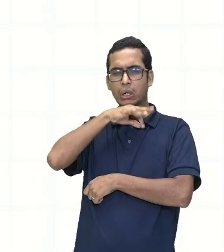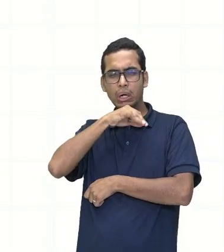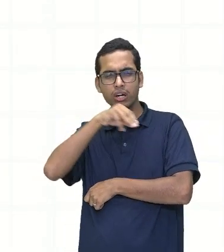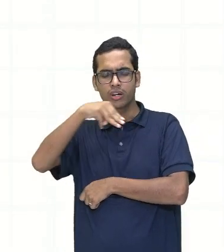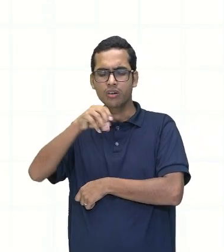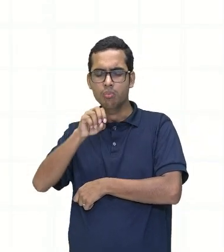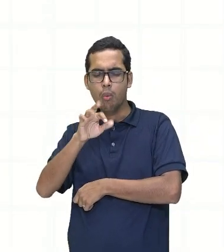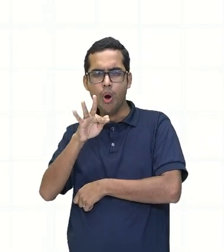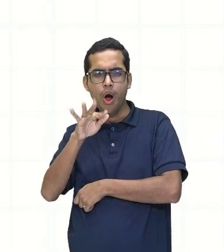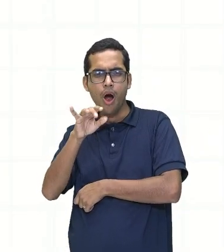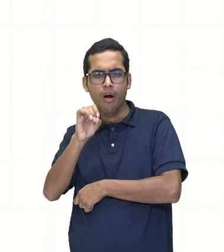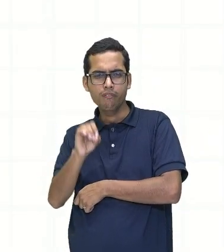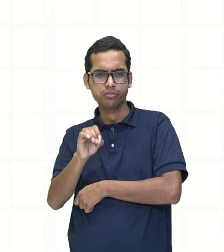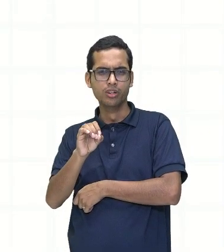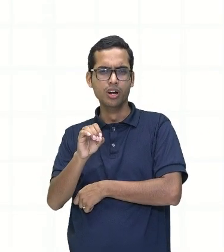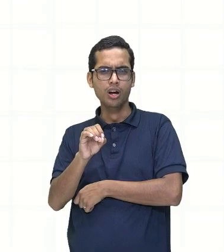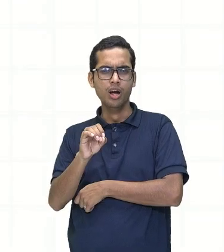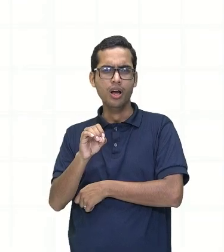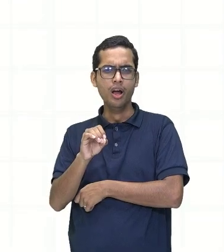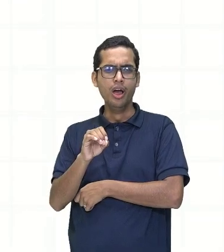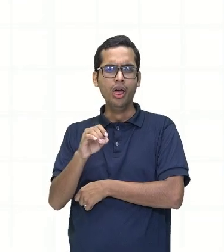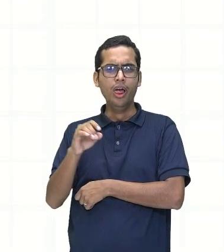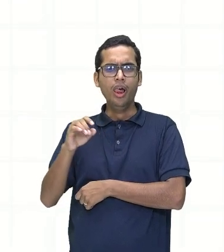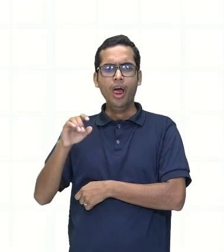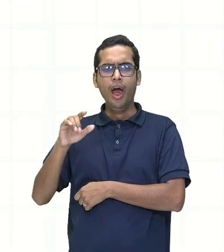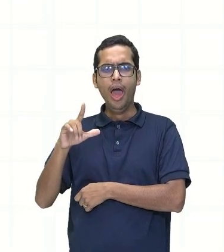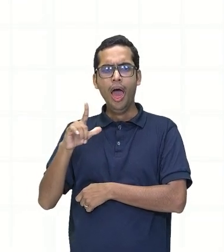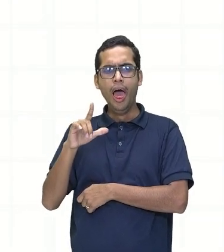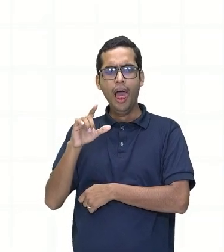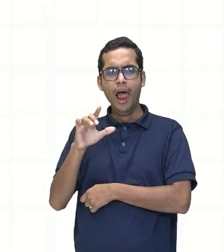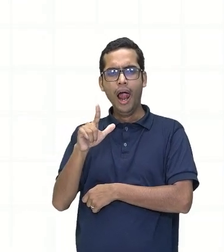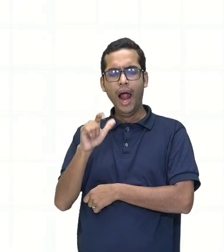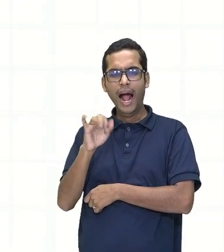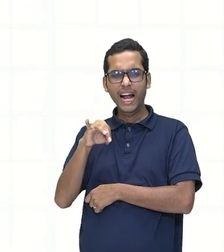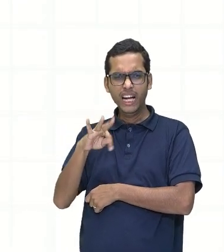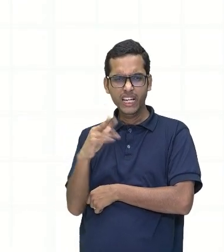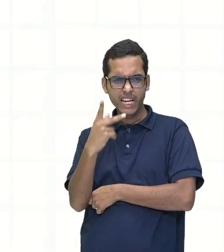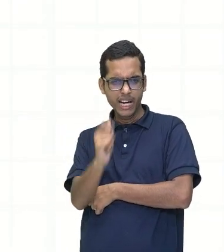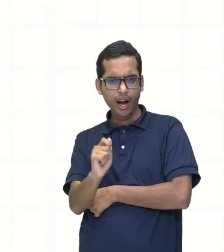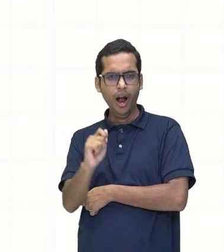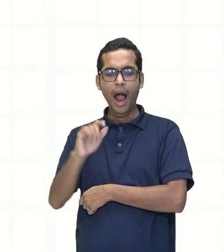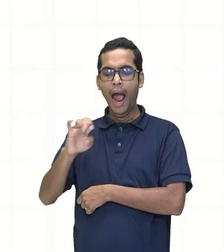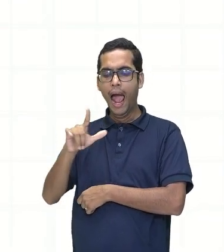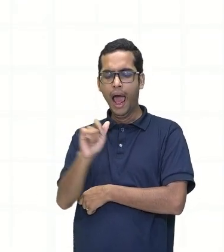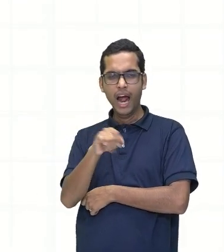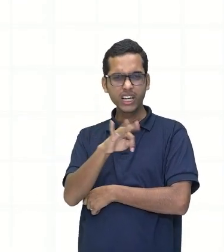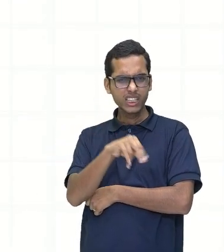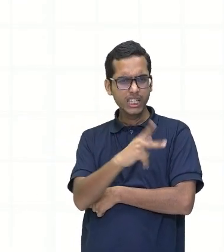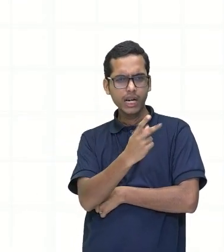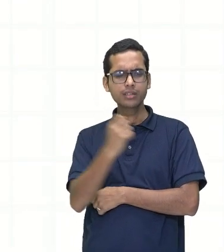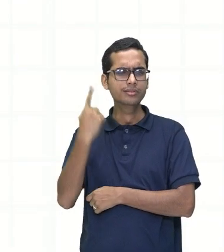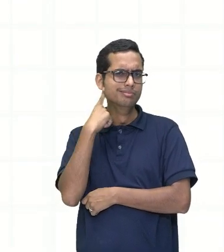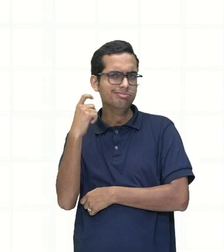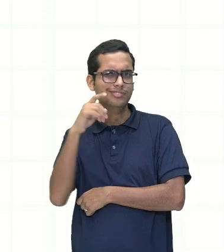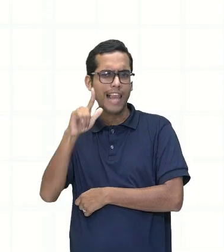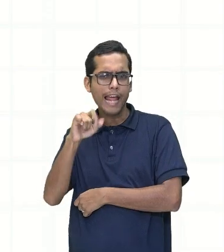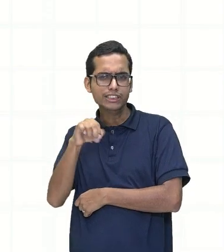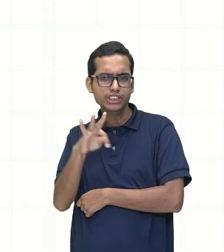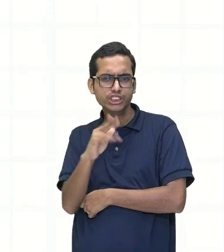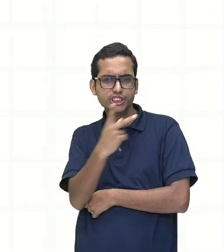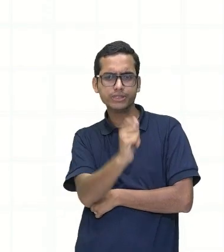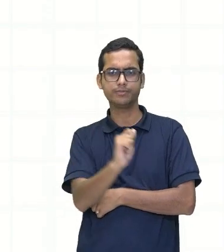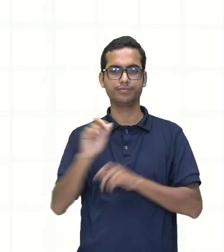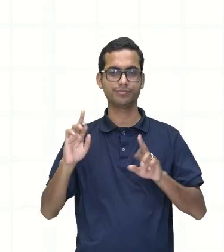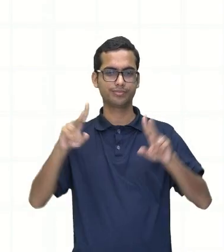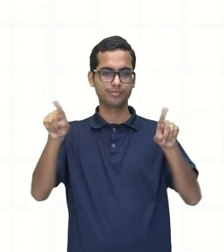parece o quê? Latinha, podia ser uma latinha de refrigerante. Ó, outra, eu vi ela ontem de manhã, eu a